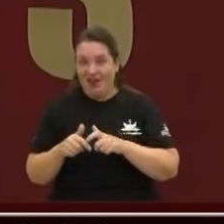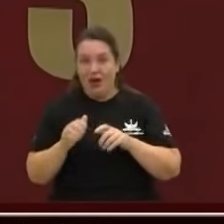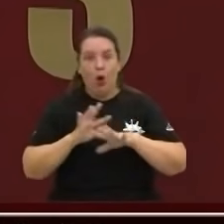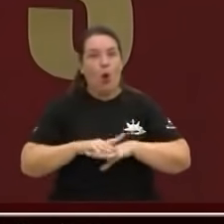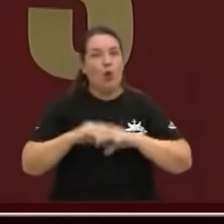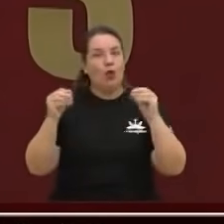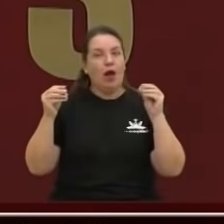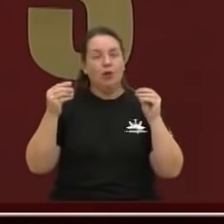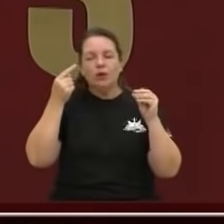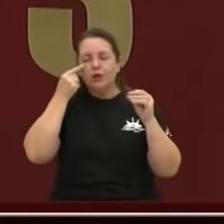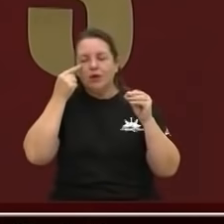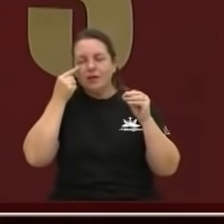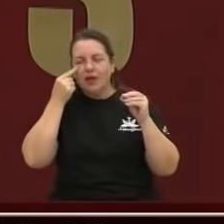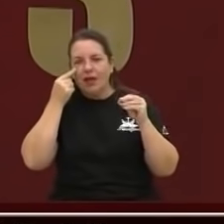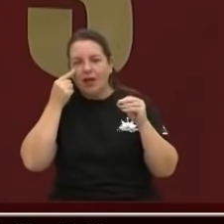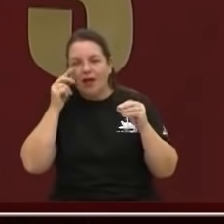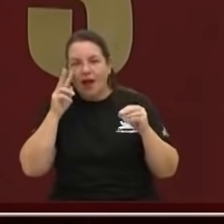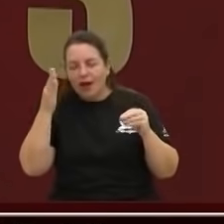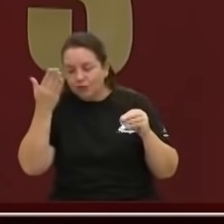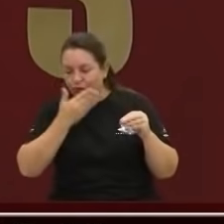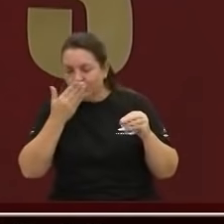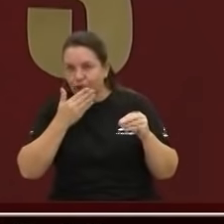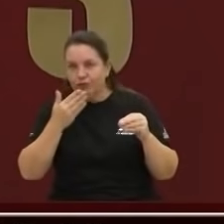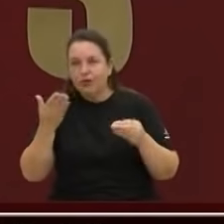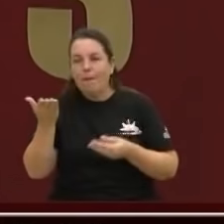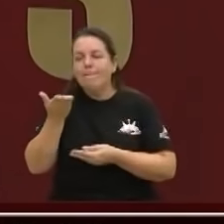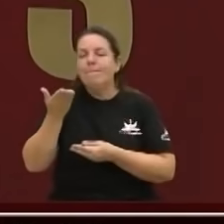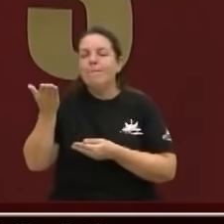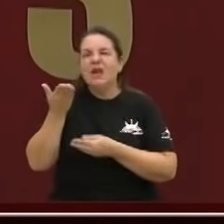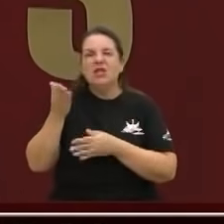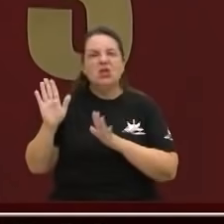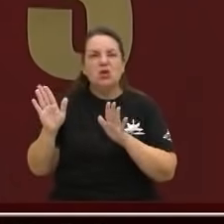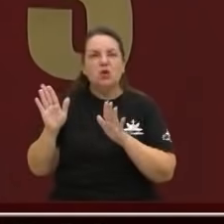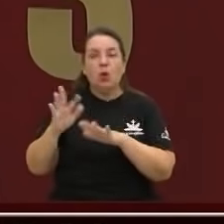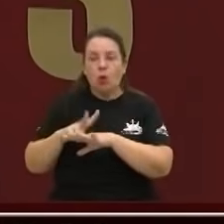dos olhos, curado da mendicância,